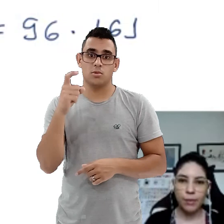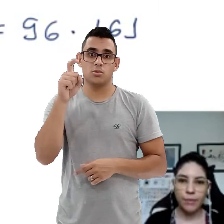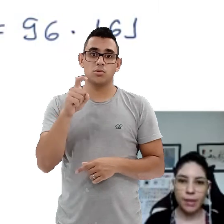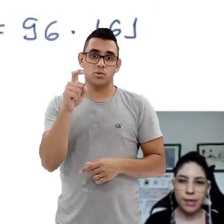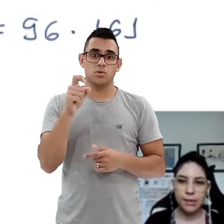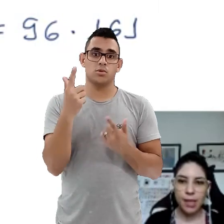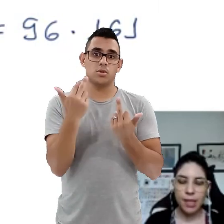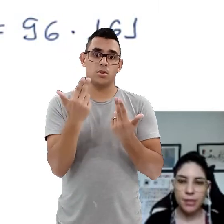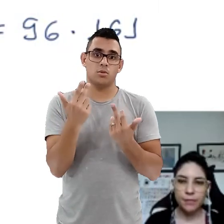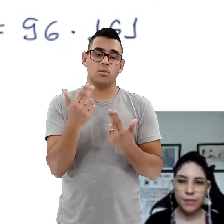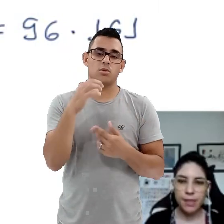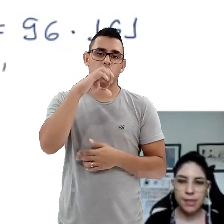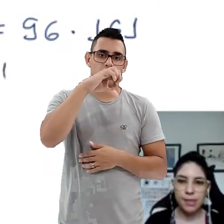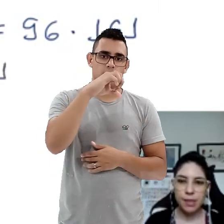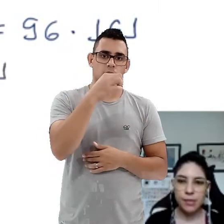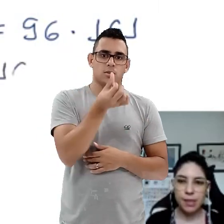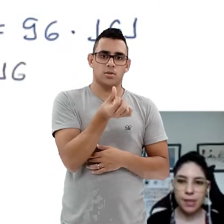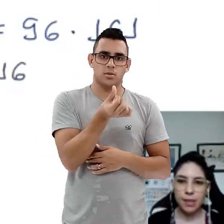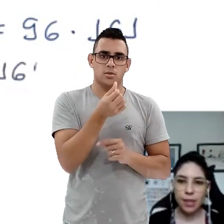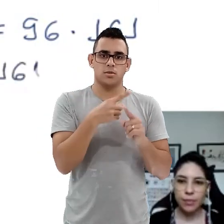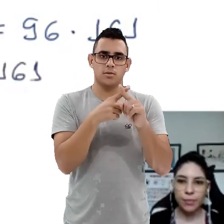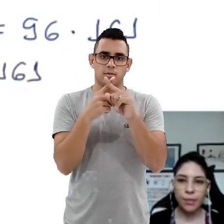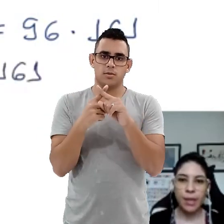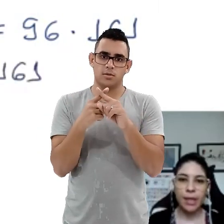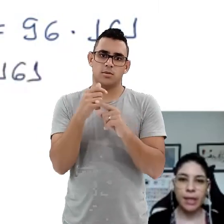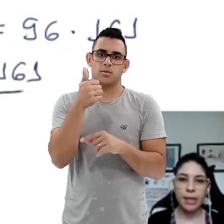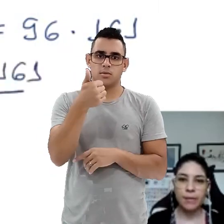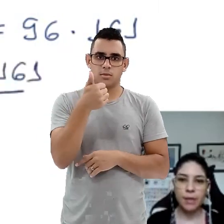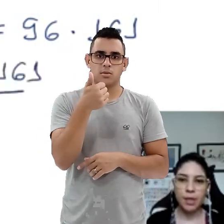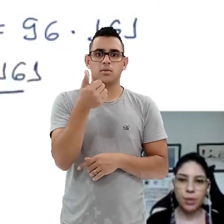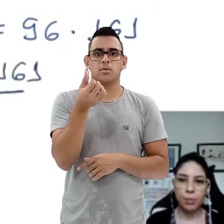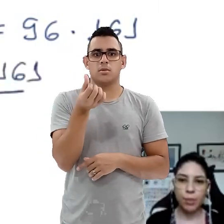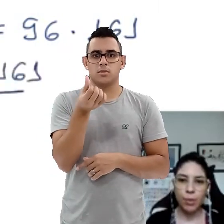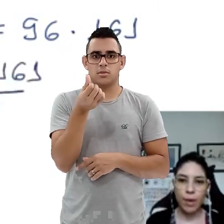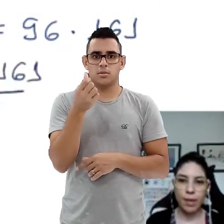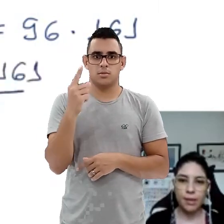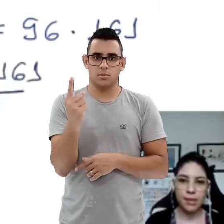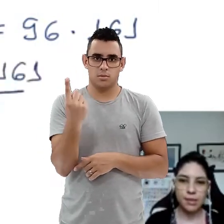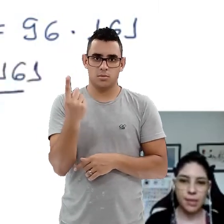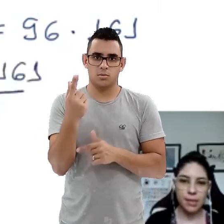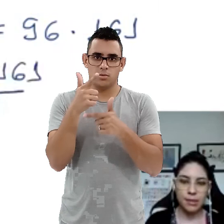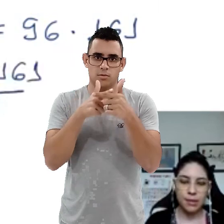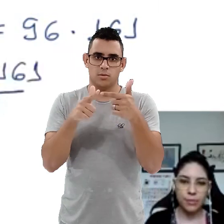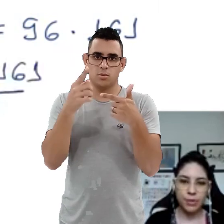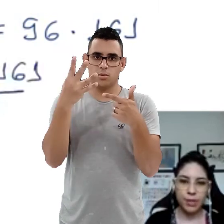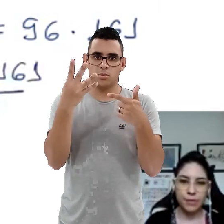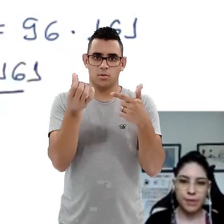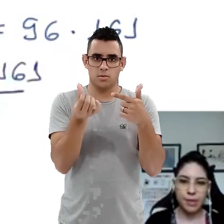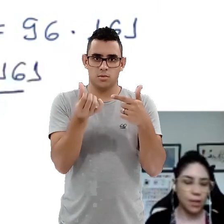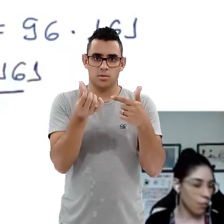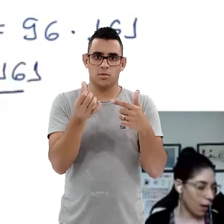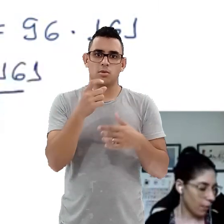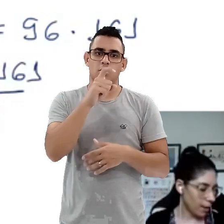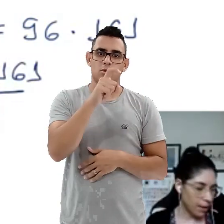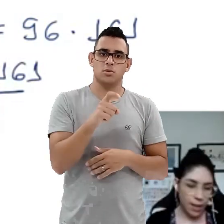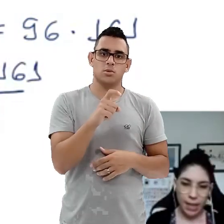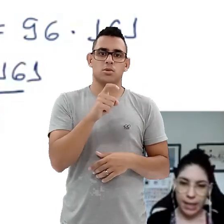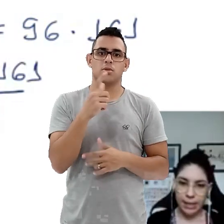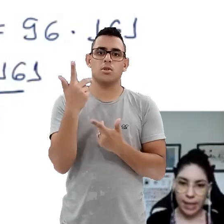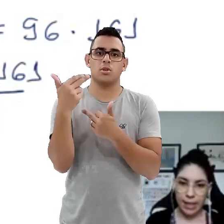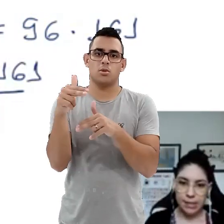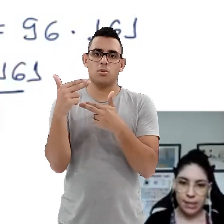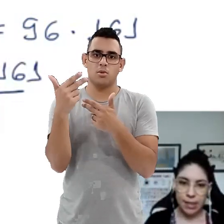a 96 vezes 161 dividido por 46. Então, X vai ser igual a